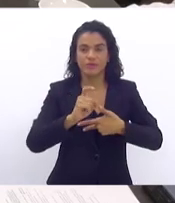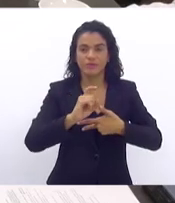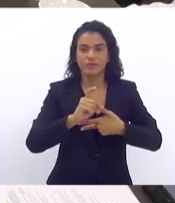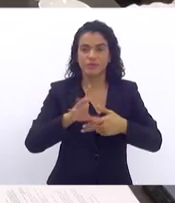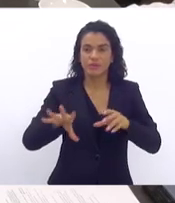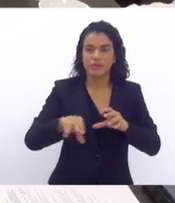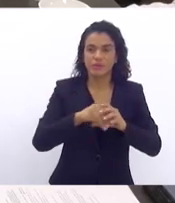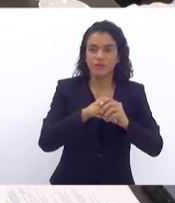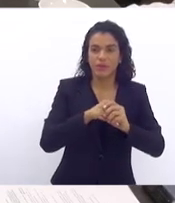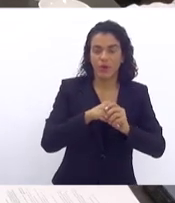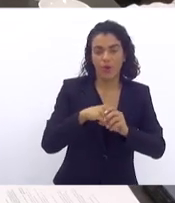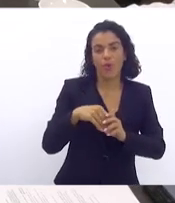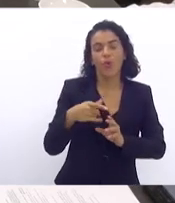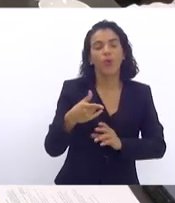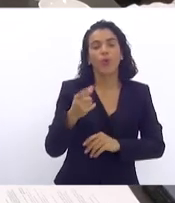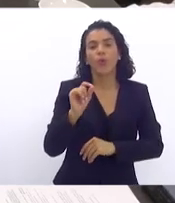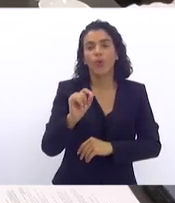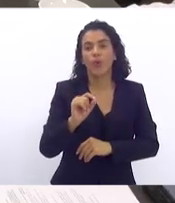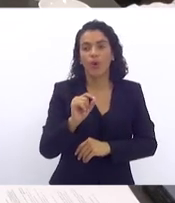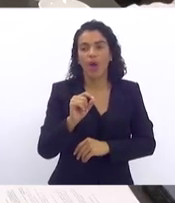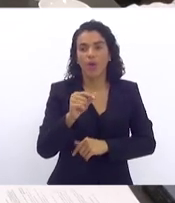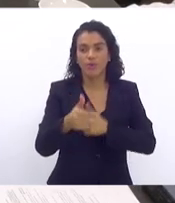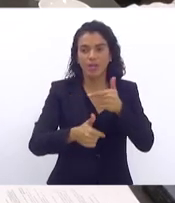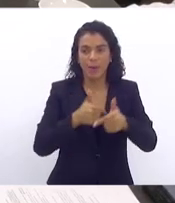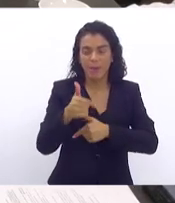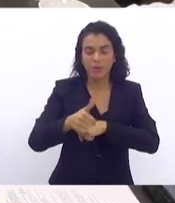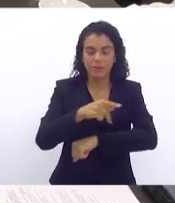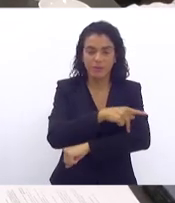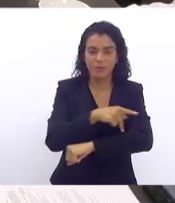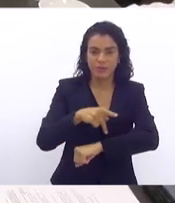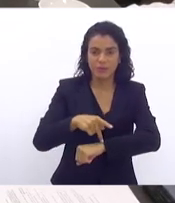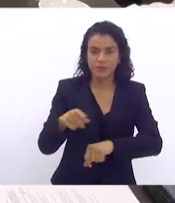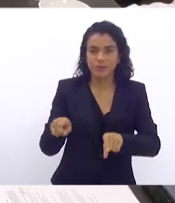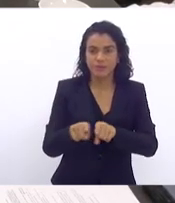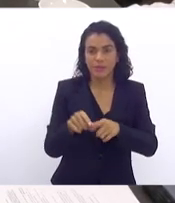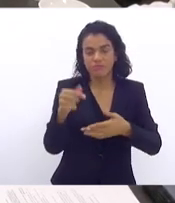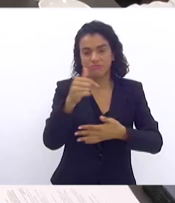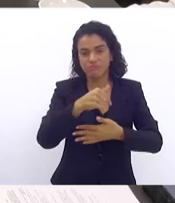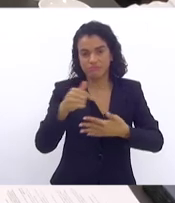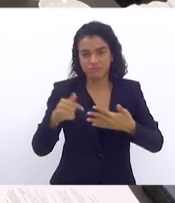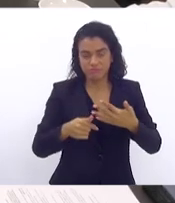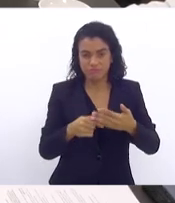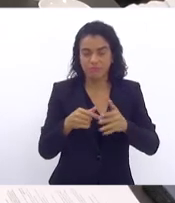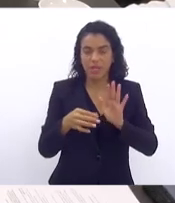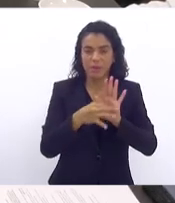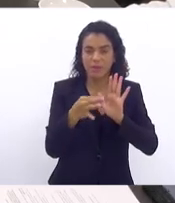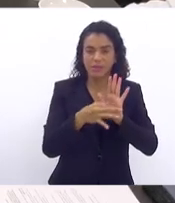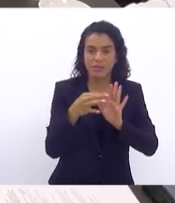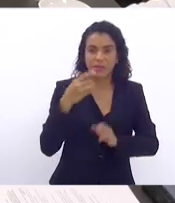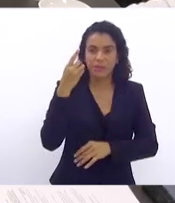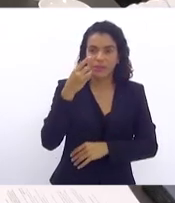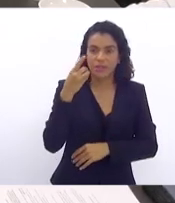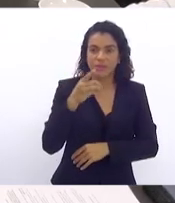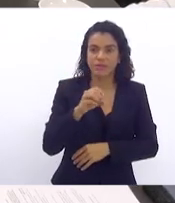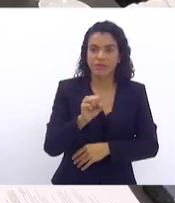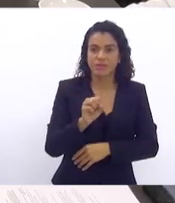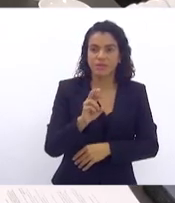programa Cartão Material de Apoio ao trabalho Pedagógico e da Outras Providências. Para aparecer, deputado doutor